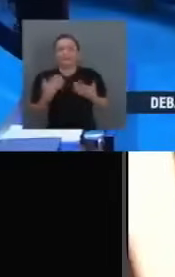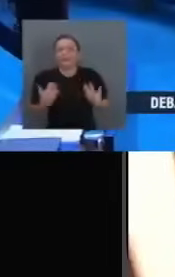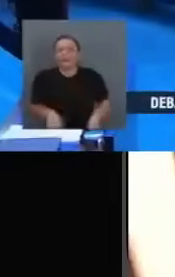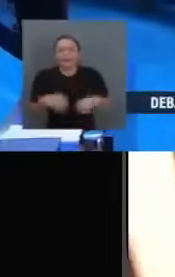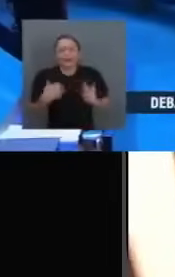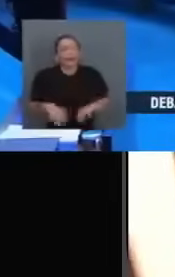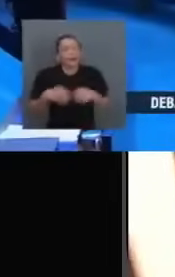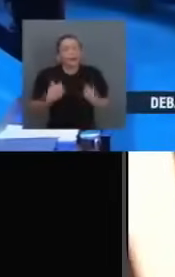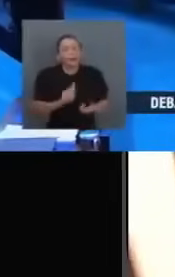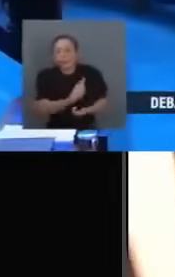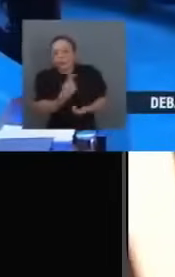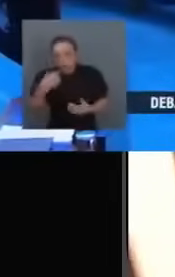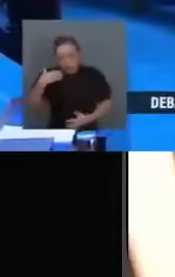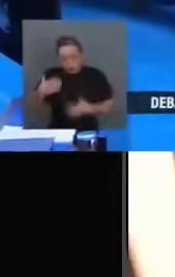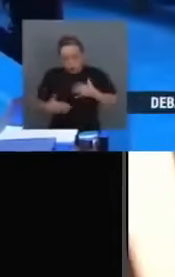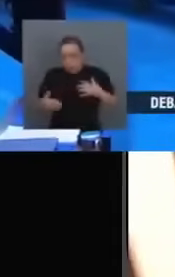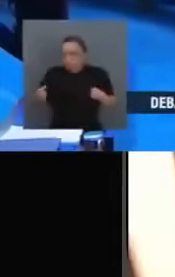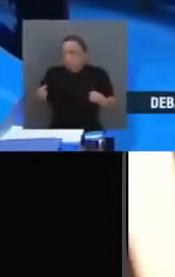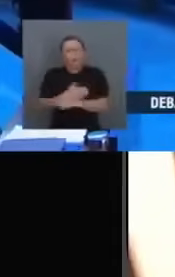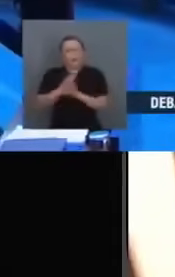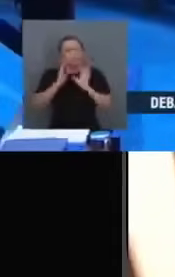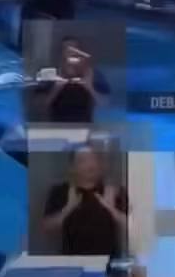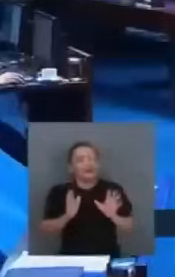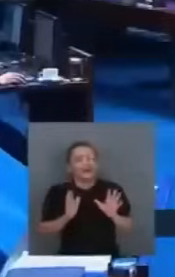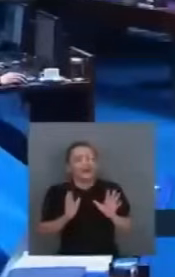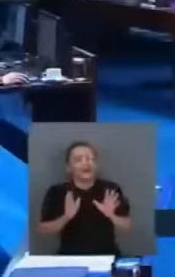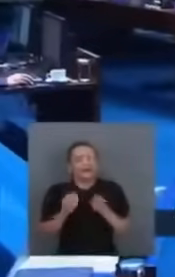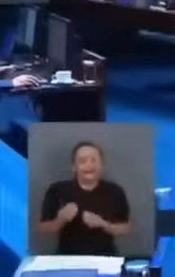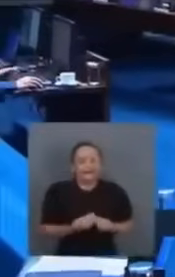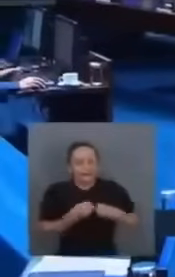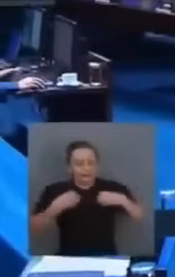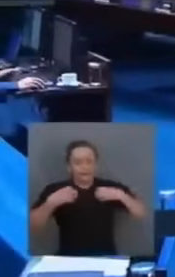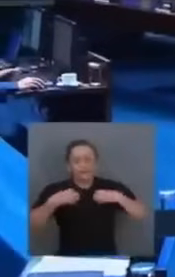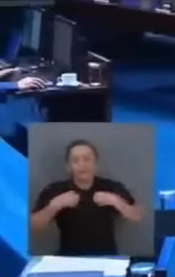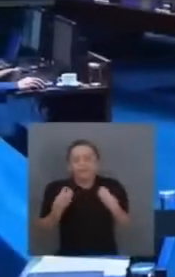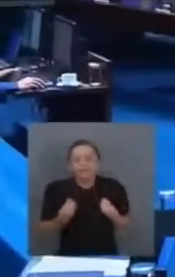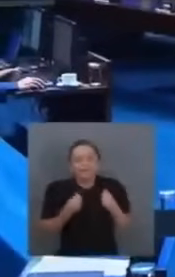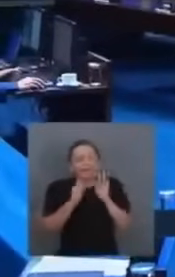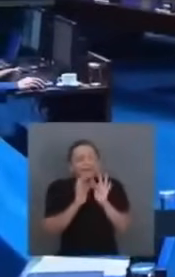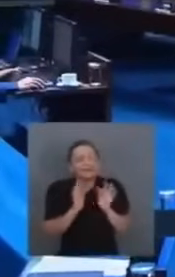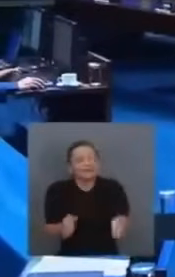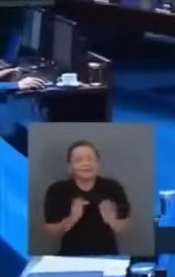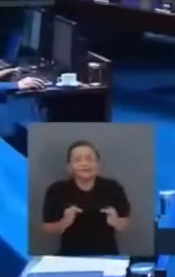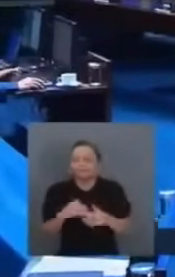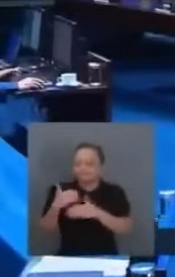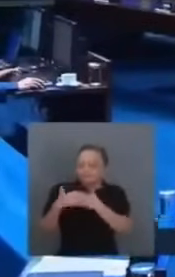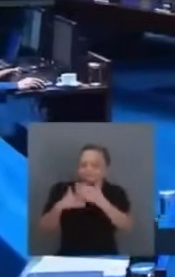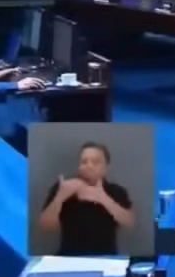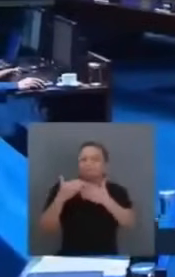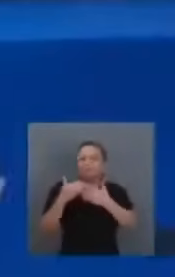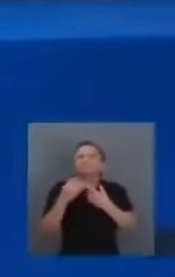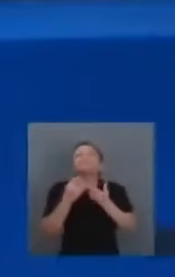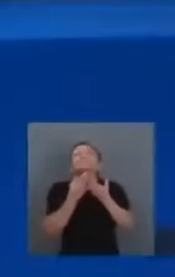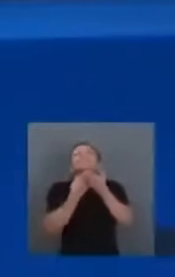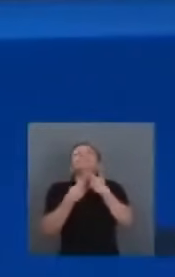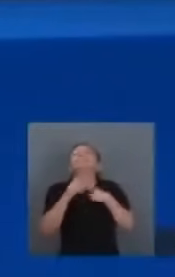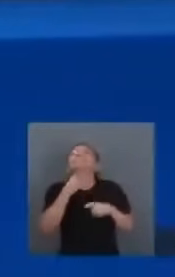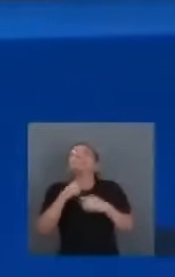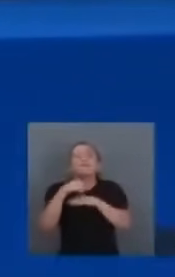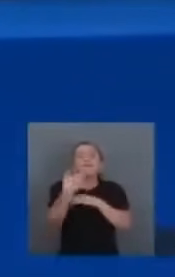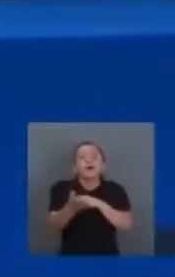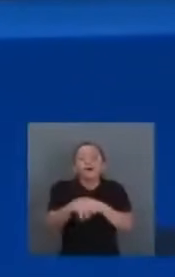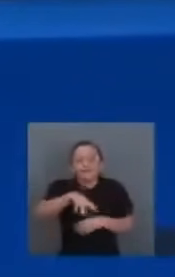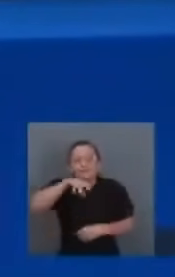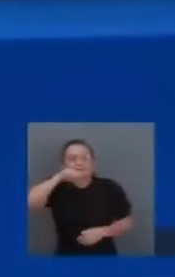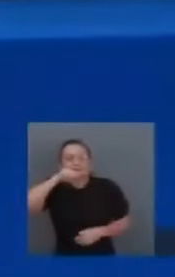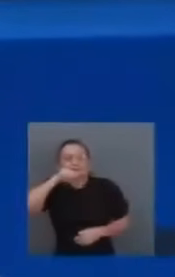Cada célula do seu corpo estava formada. Seus pequenos pulmões, tão frágeis, se desenvolviam e desejavam respirar o ar